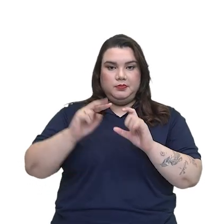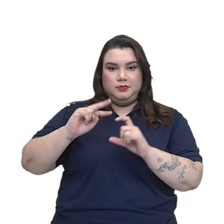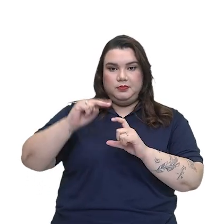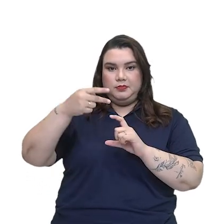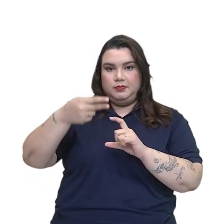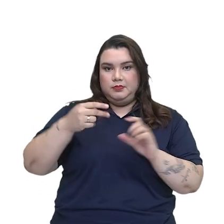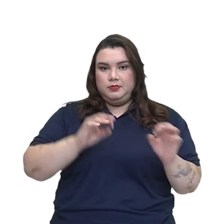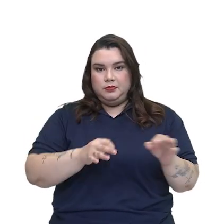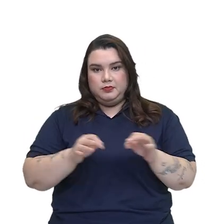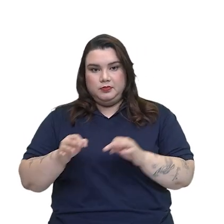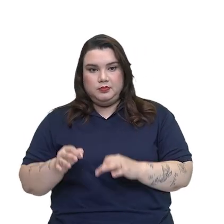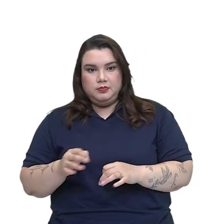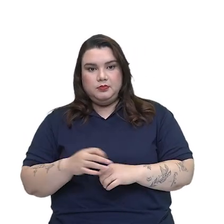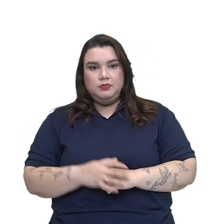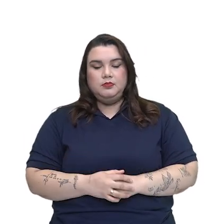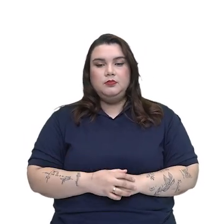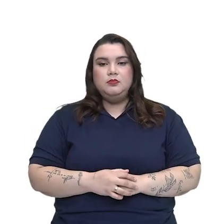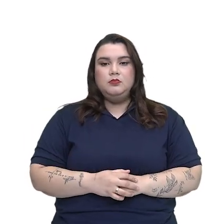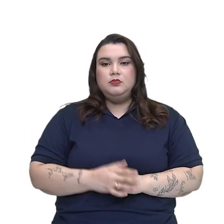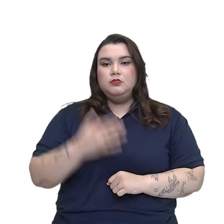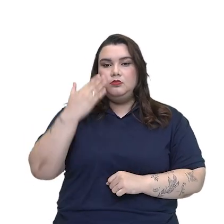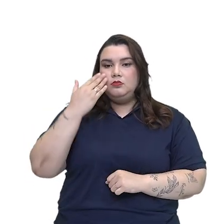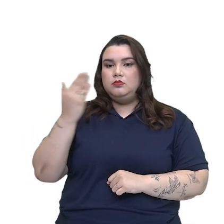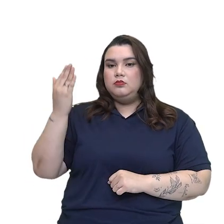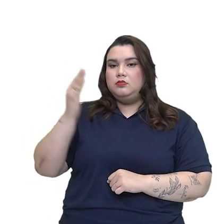Ó, aqui ele, ó,